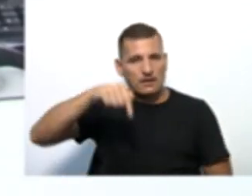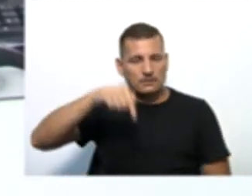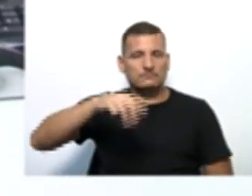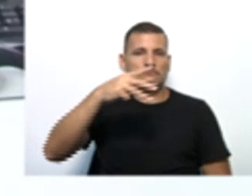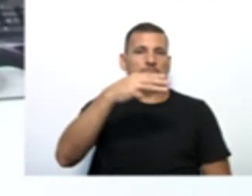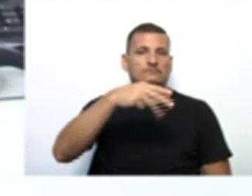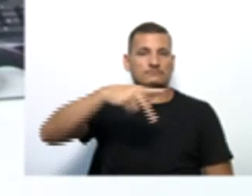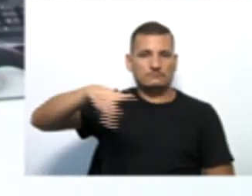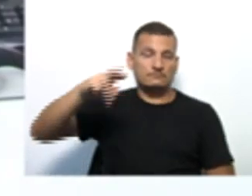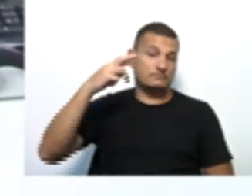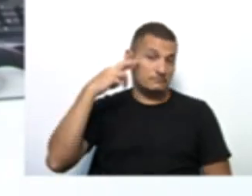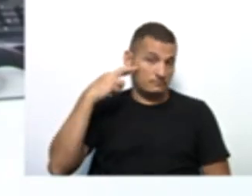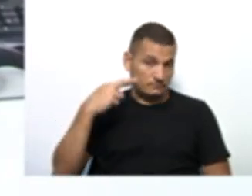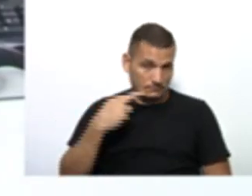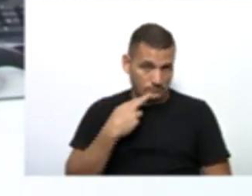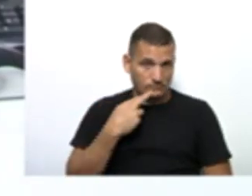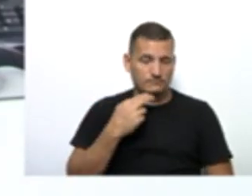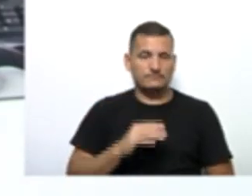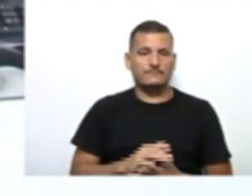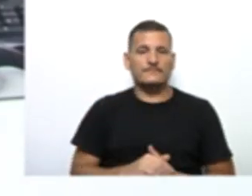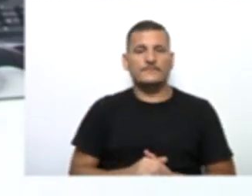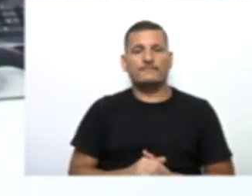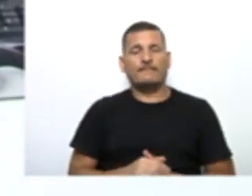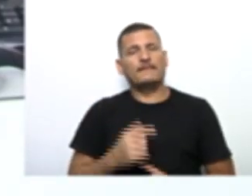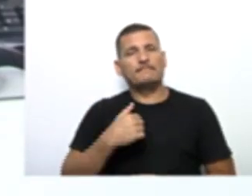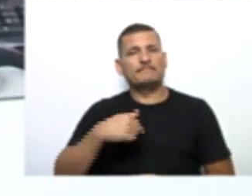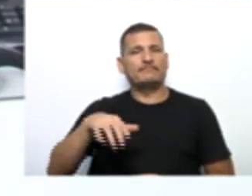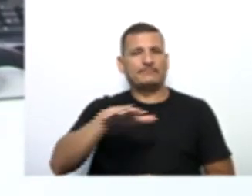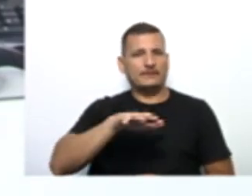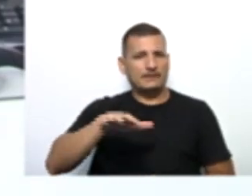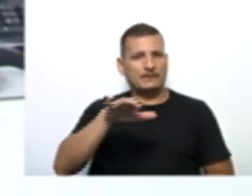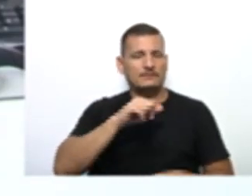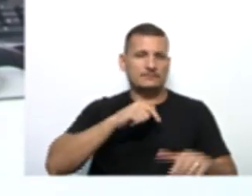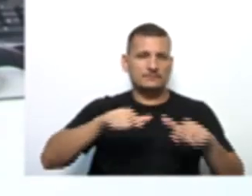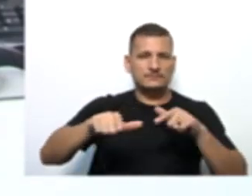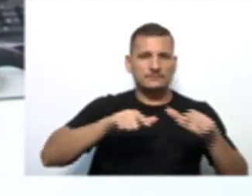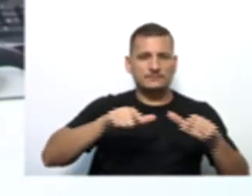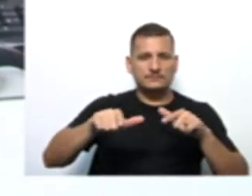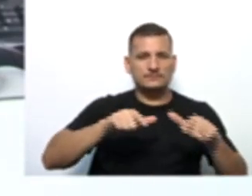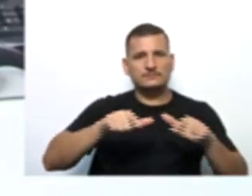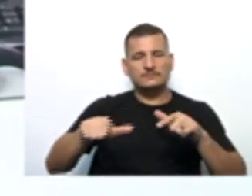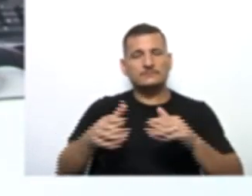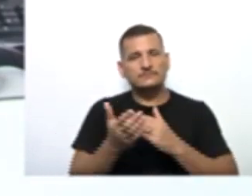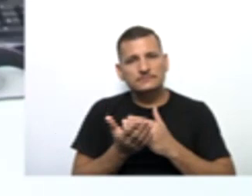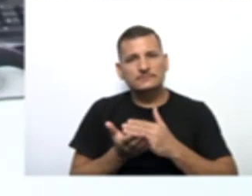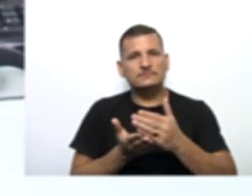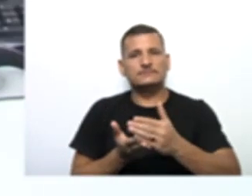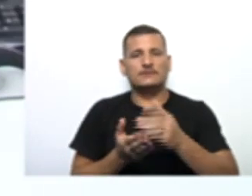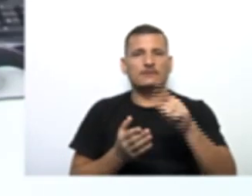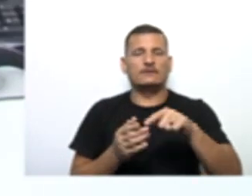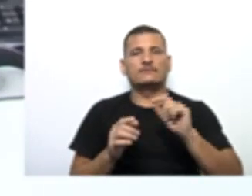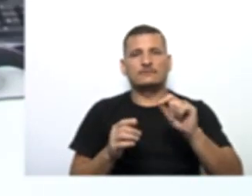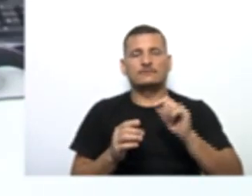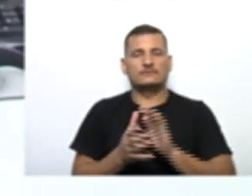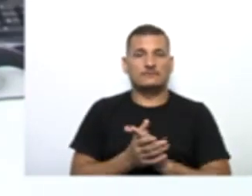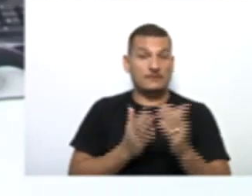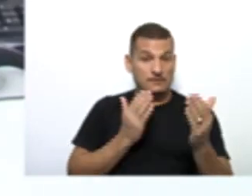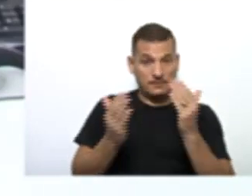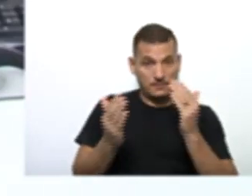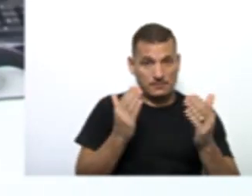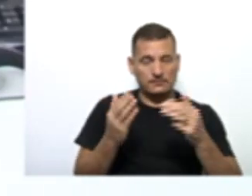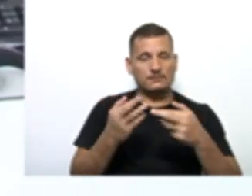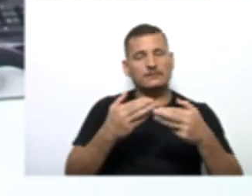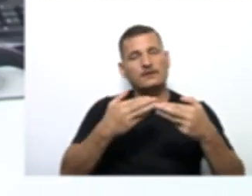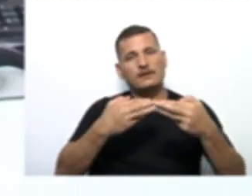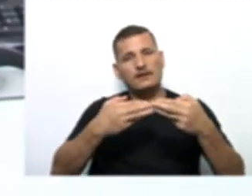de Rondônia. Minha área de atuação, né, inicial aqui no Ministério é como analista de redes e